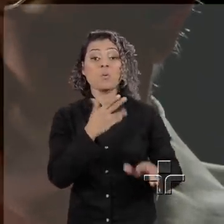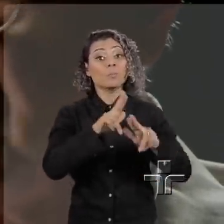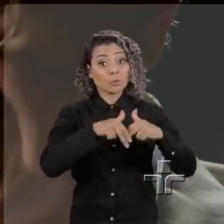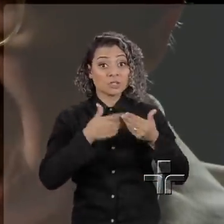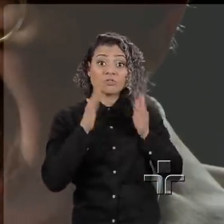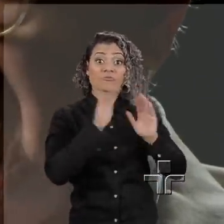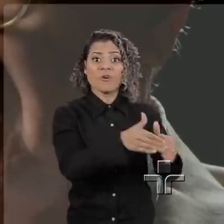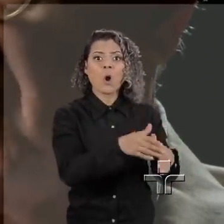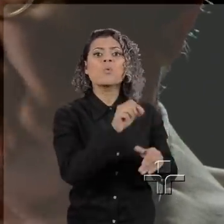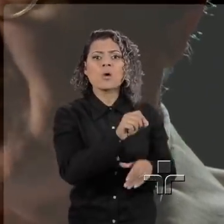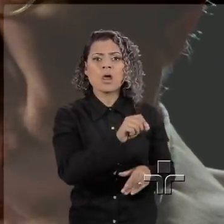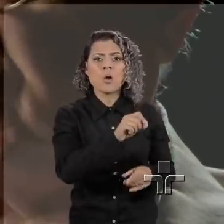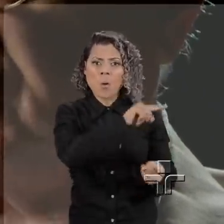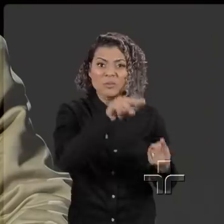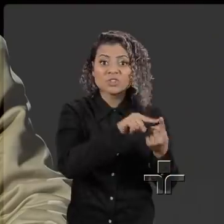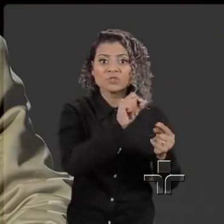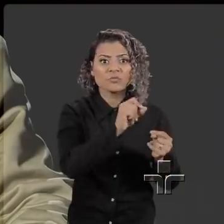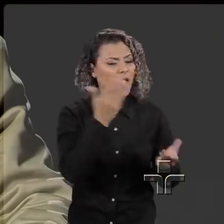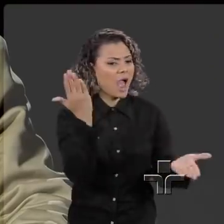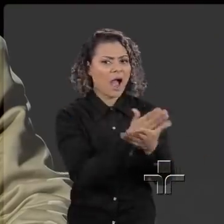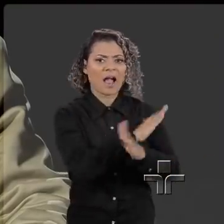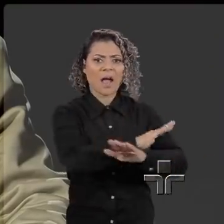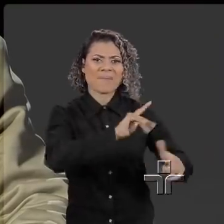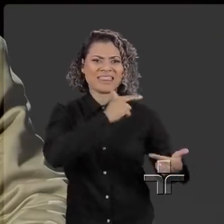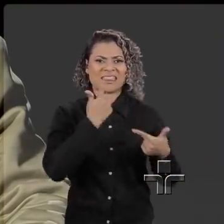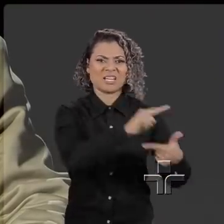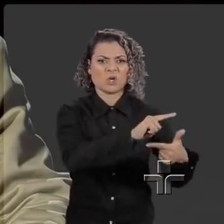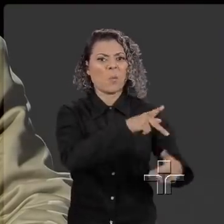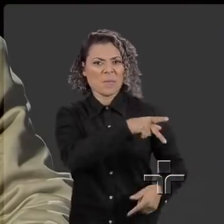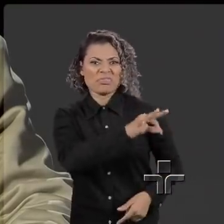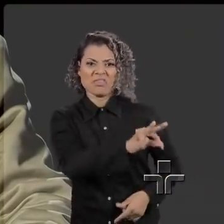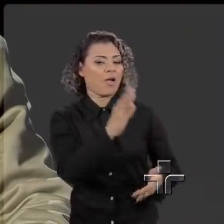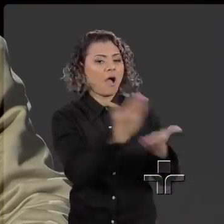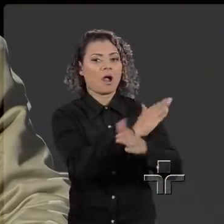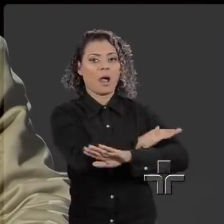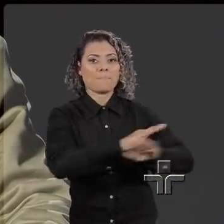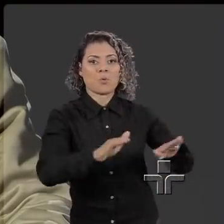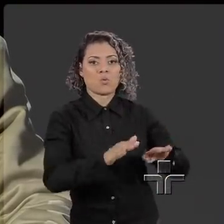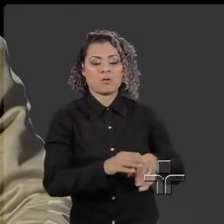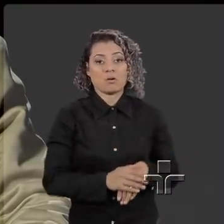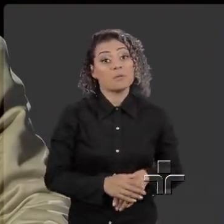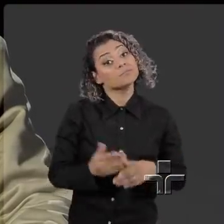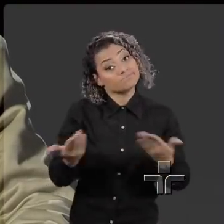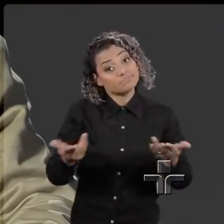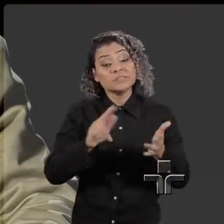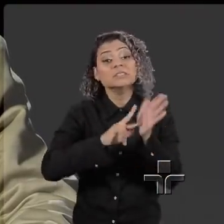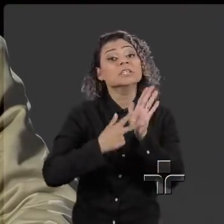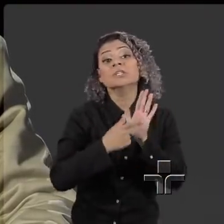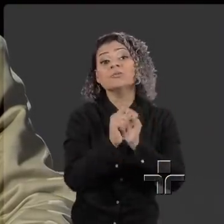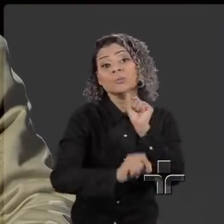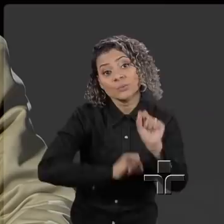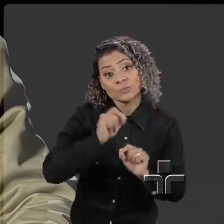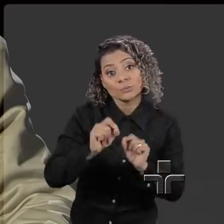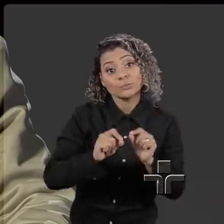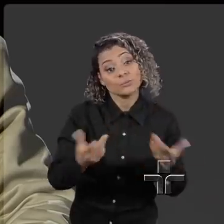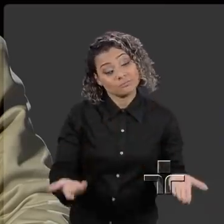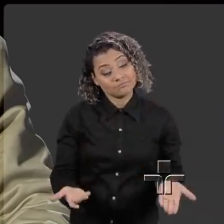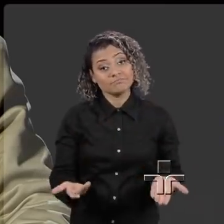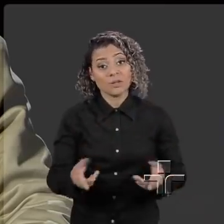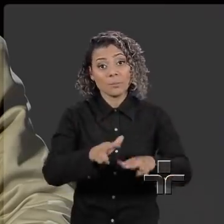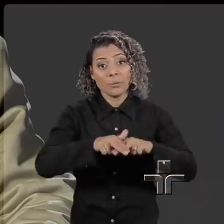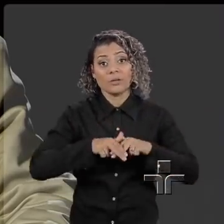de derrotar os partidos tradicionais e o Partido dos Trabalhadores. Isso significa que, num certo